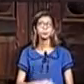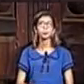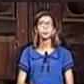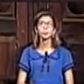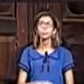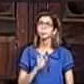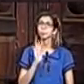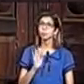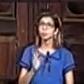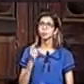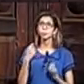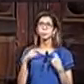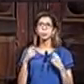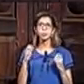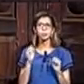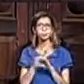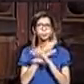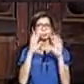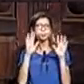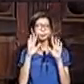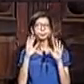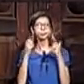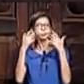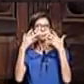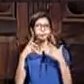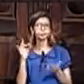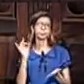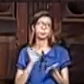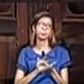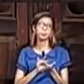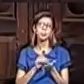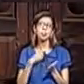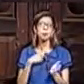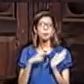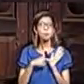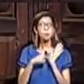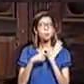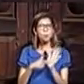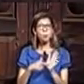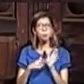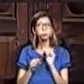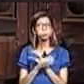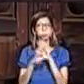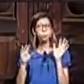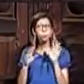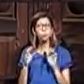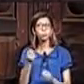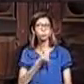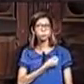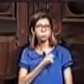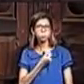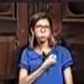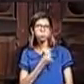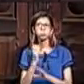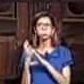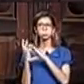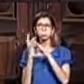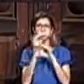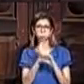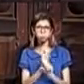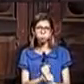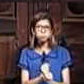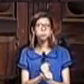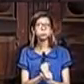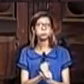sem que ele seja transparente, sem que ele demonstre claramente os números que ele coloca